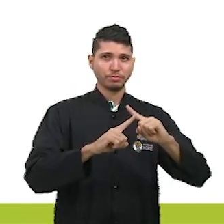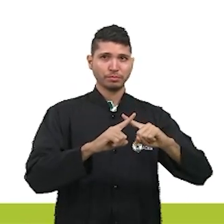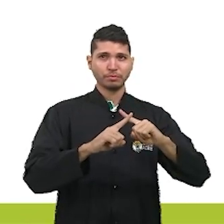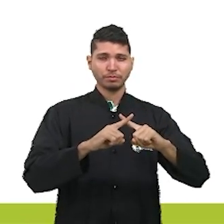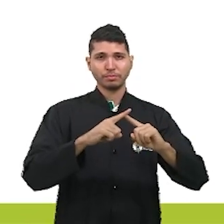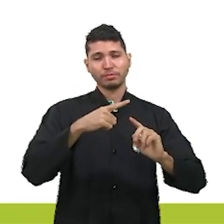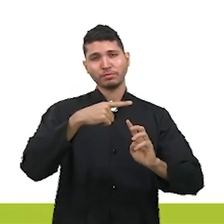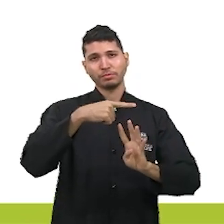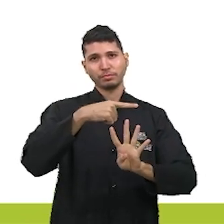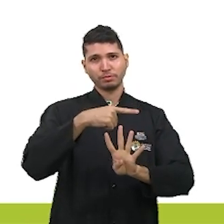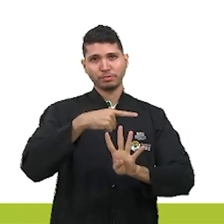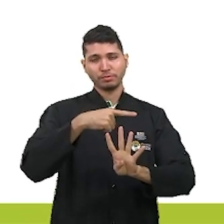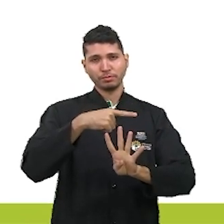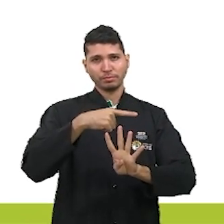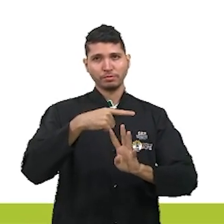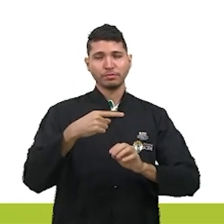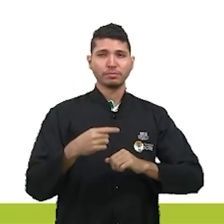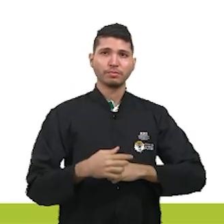fatorial.